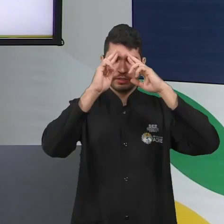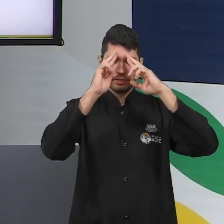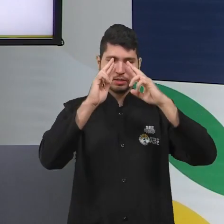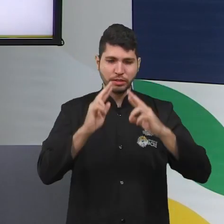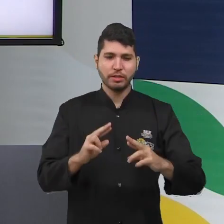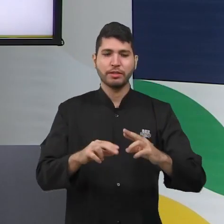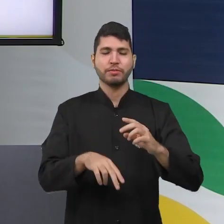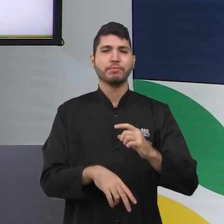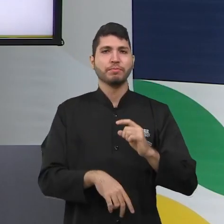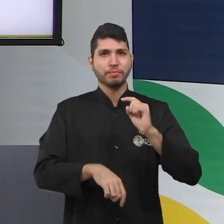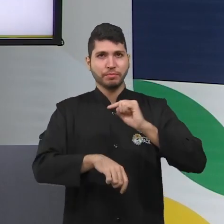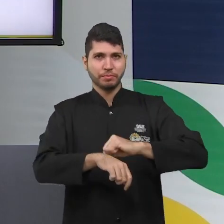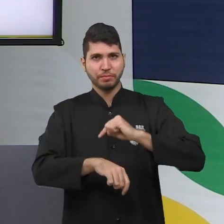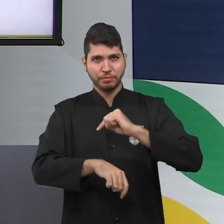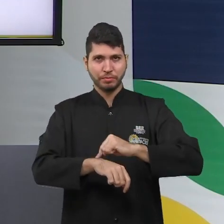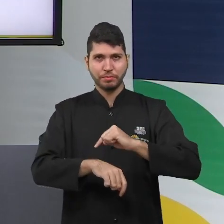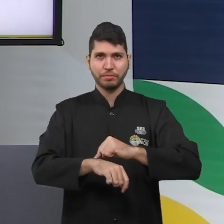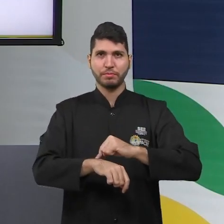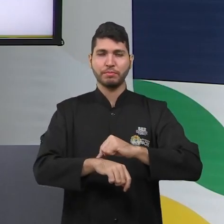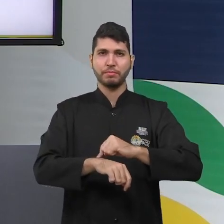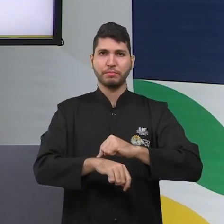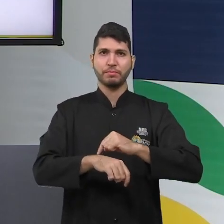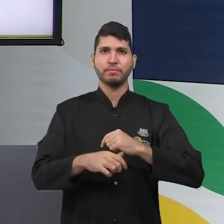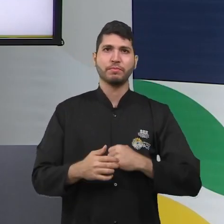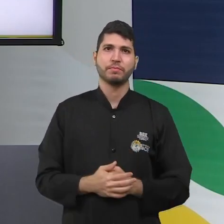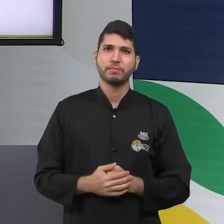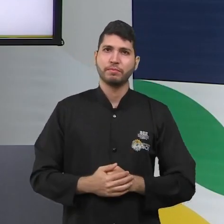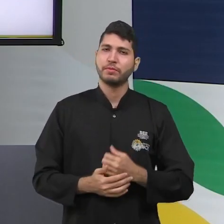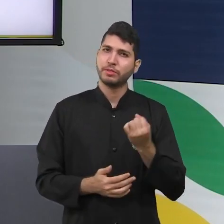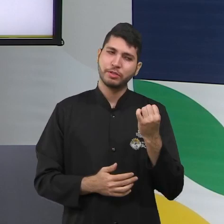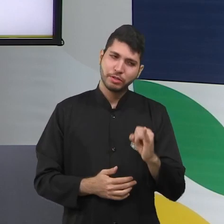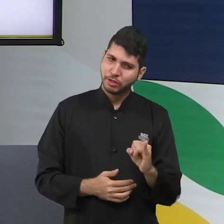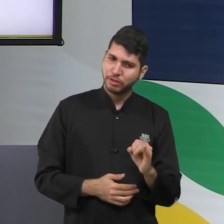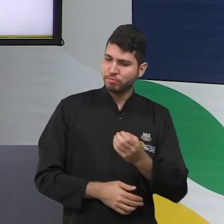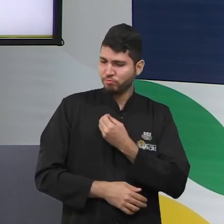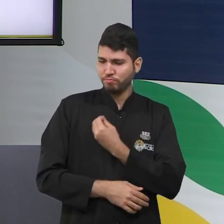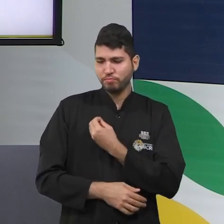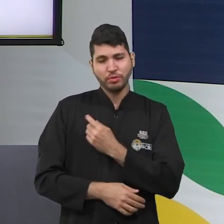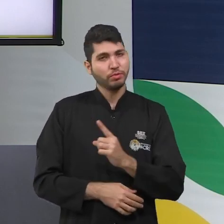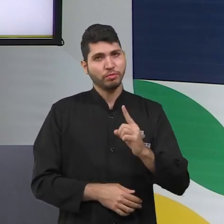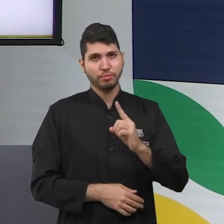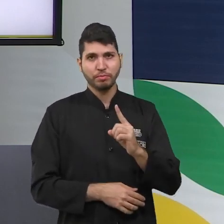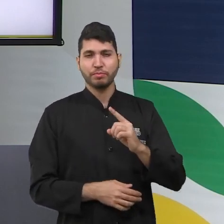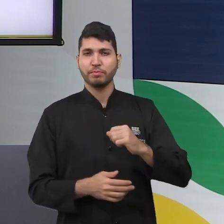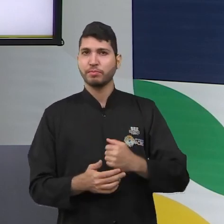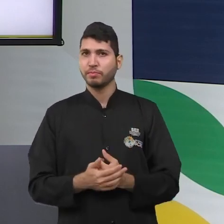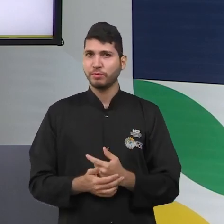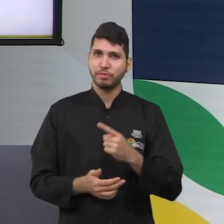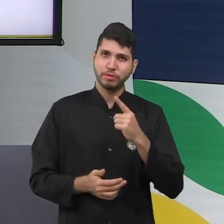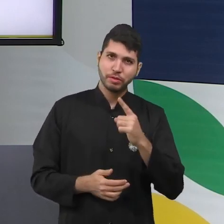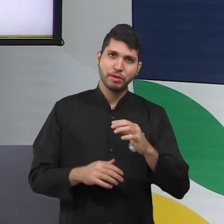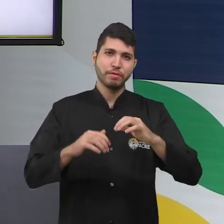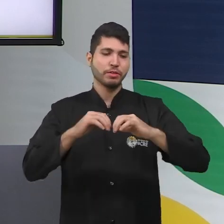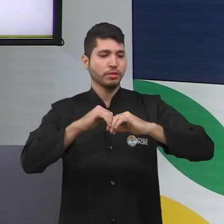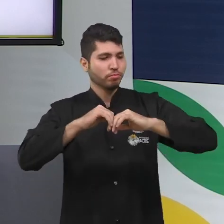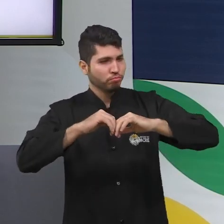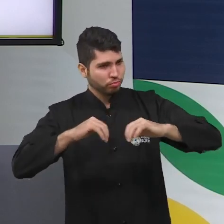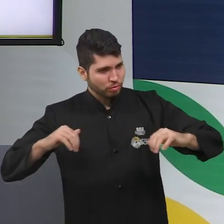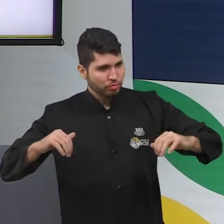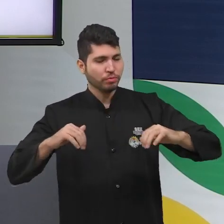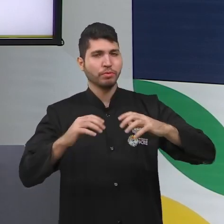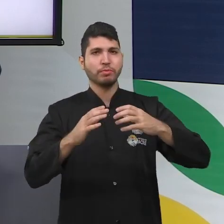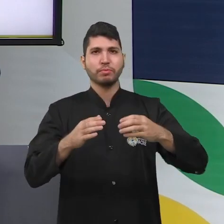horário. Vão criando situações, se você não participar frequentemente, assiduamente, você vai ser excluído do grupo, porque